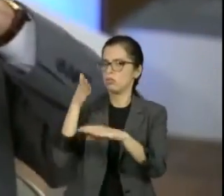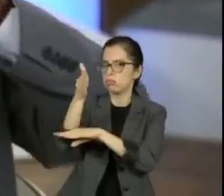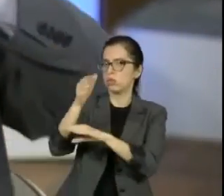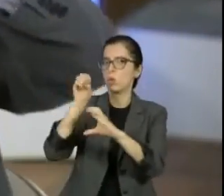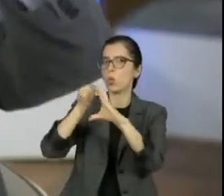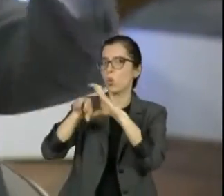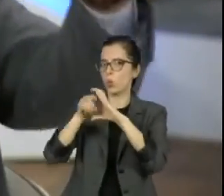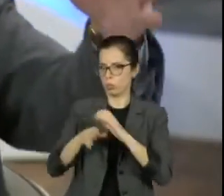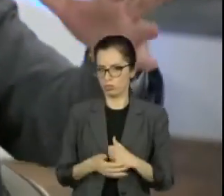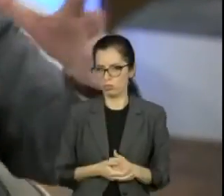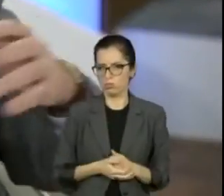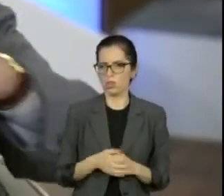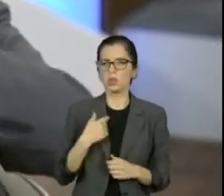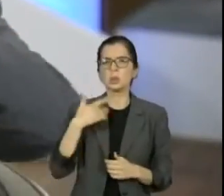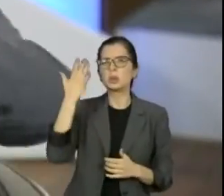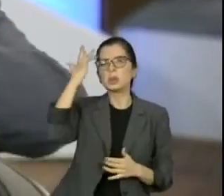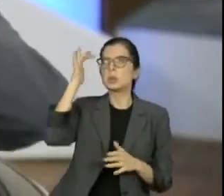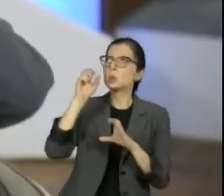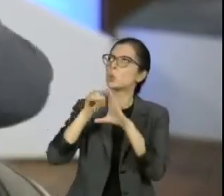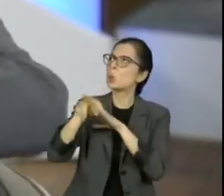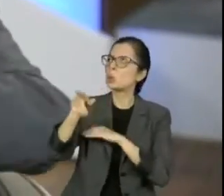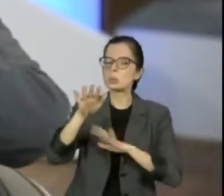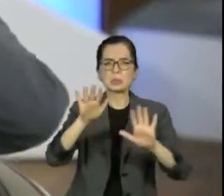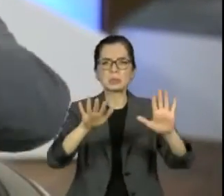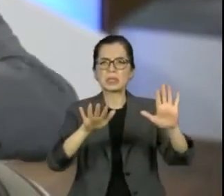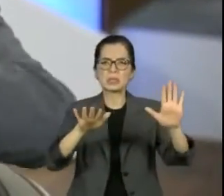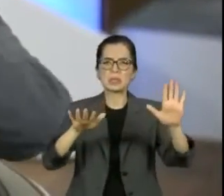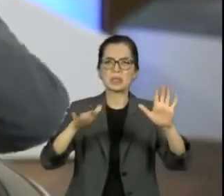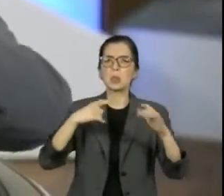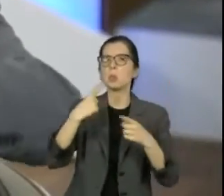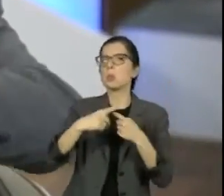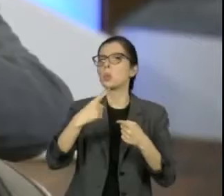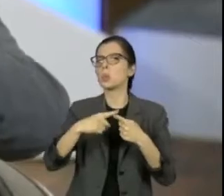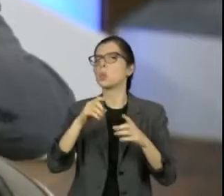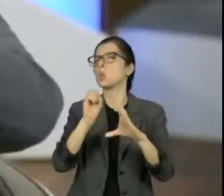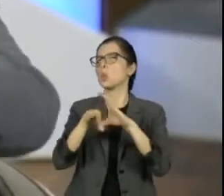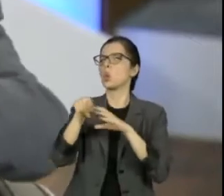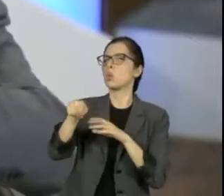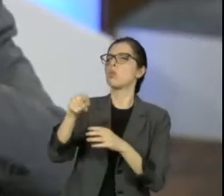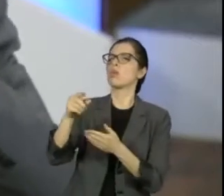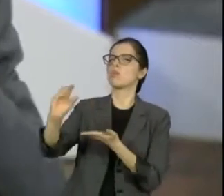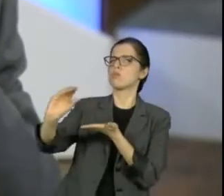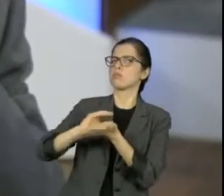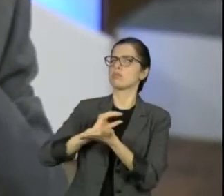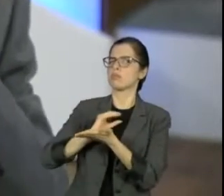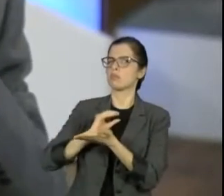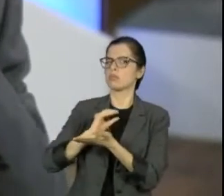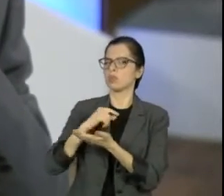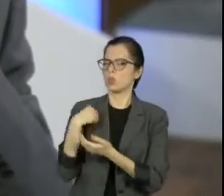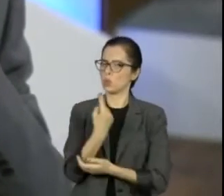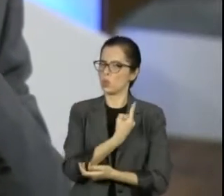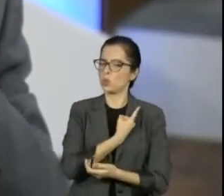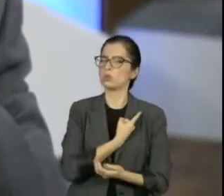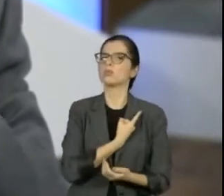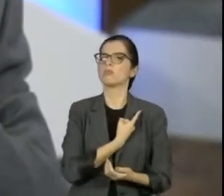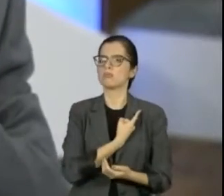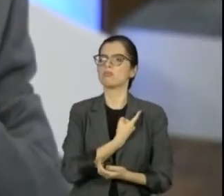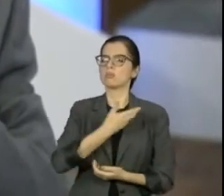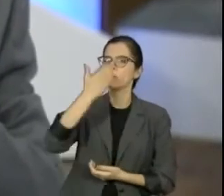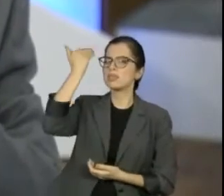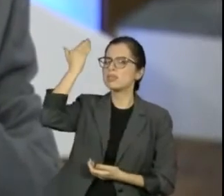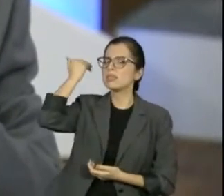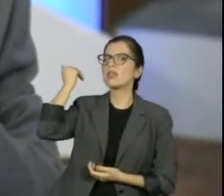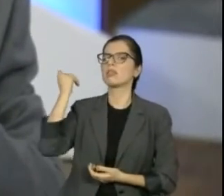dinheiro emprestado, eu não lembro o que foi, que a Globo adiantava para a gente, com juros direitinho, mas adiantava, era outra época.